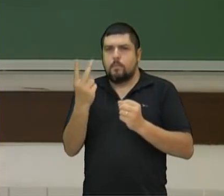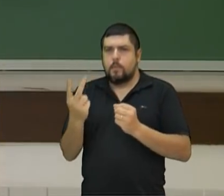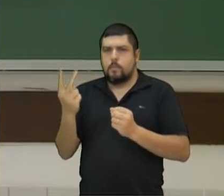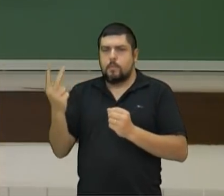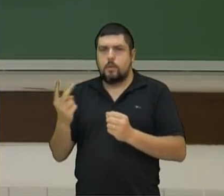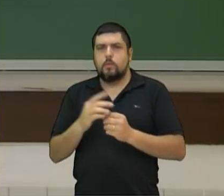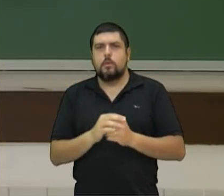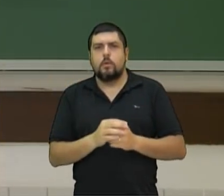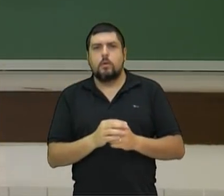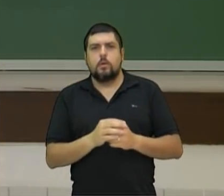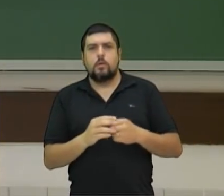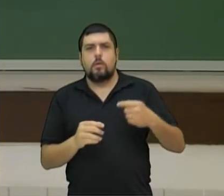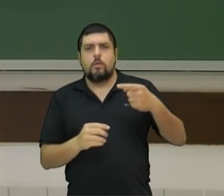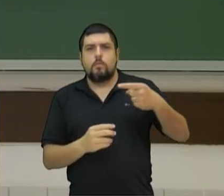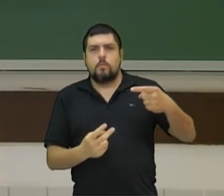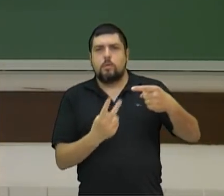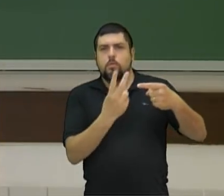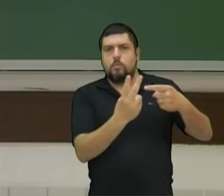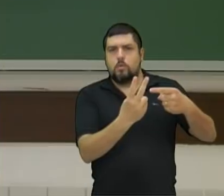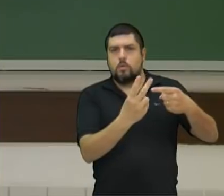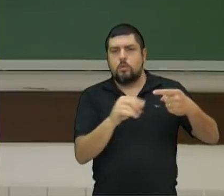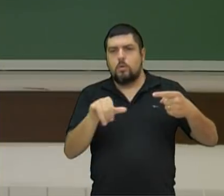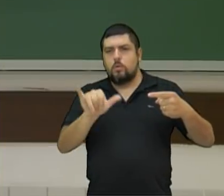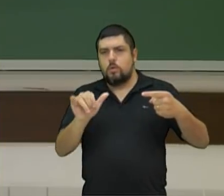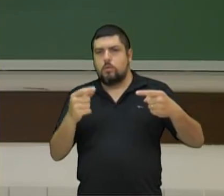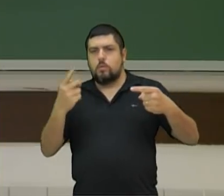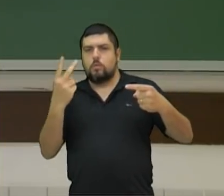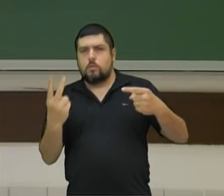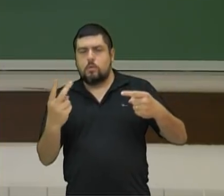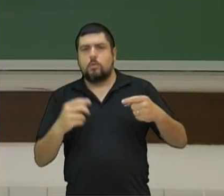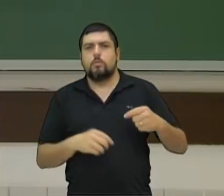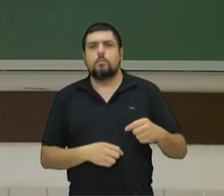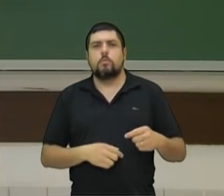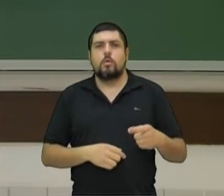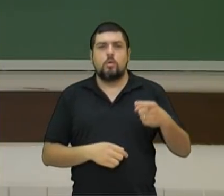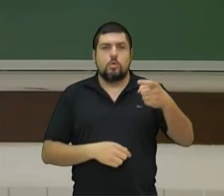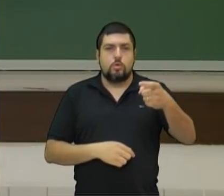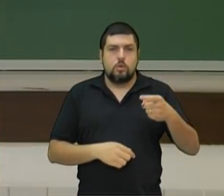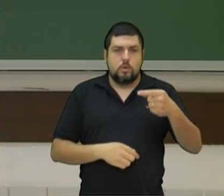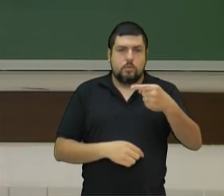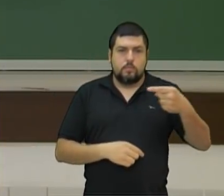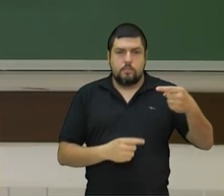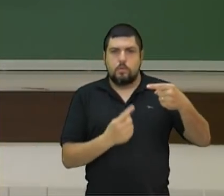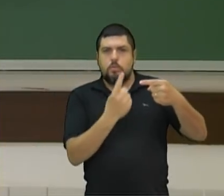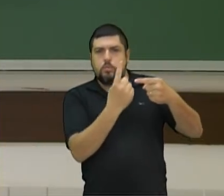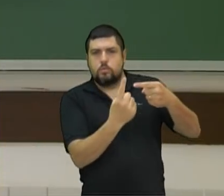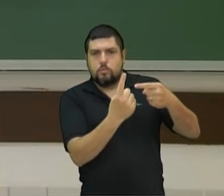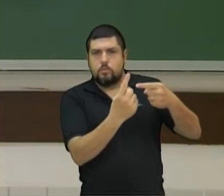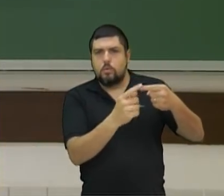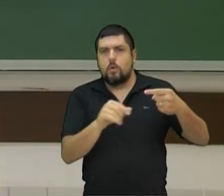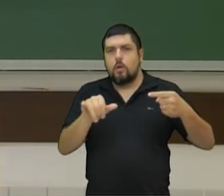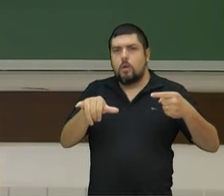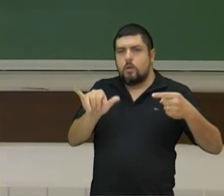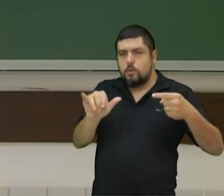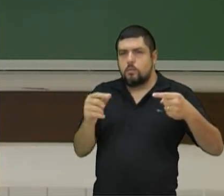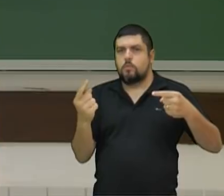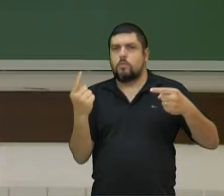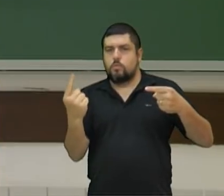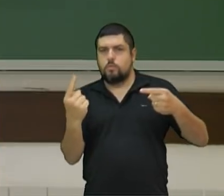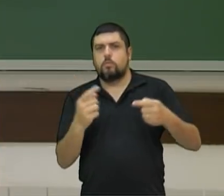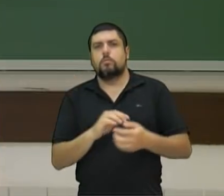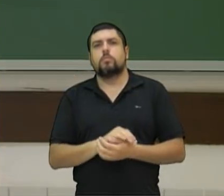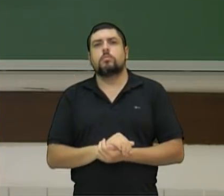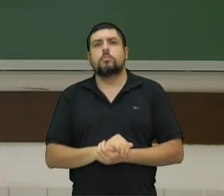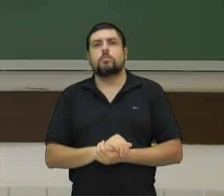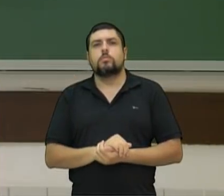2, y vale 2, tem o primeiro par. O segundo par, quando x vale menos 1, menos 1, y vale 1. Tenho